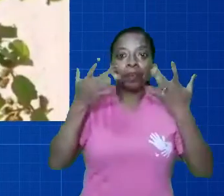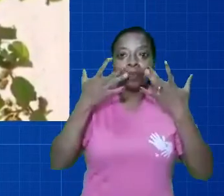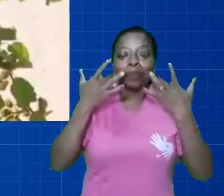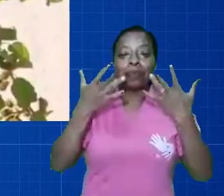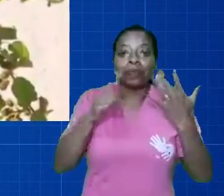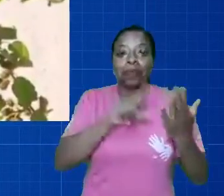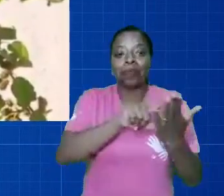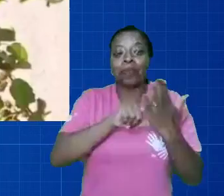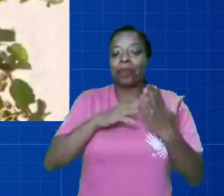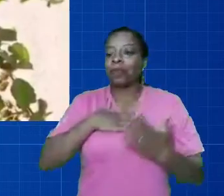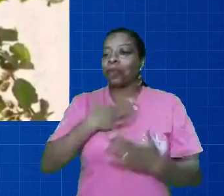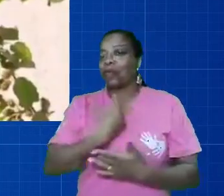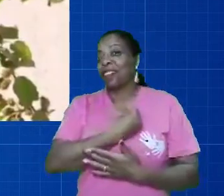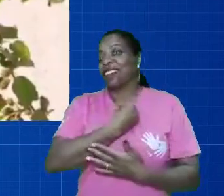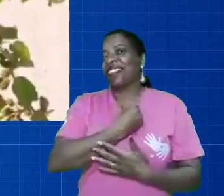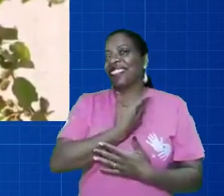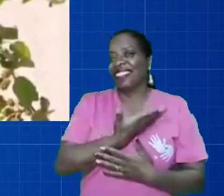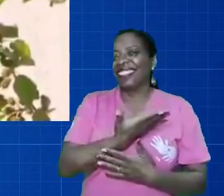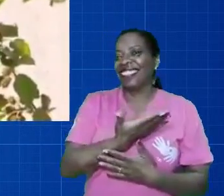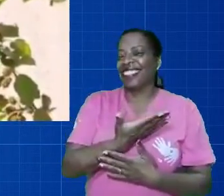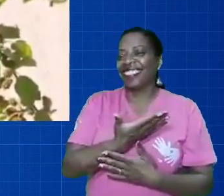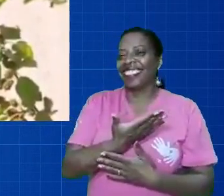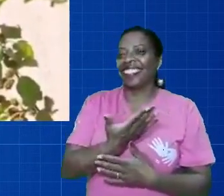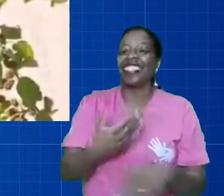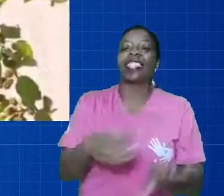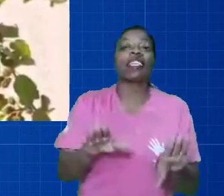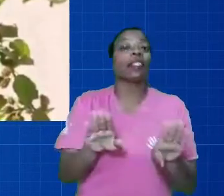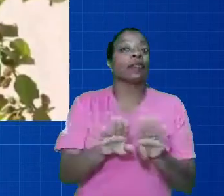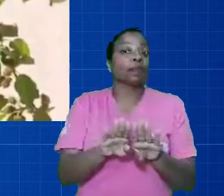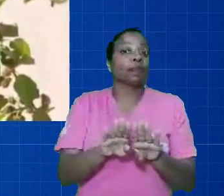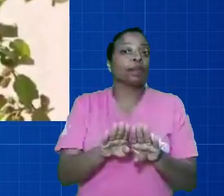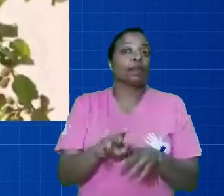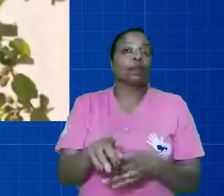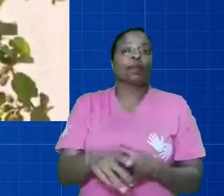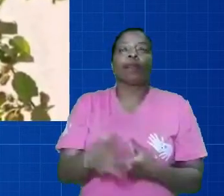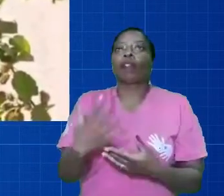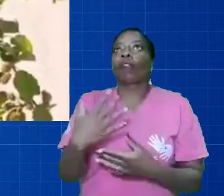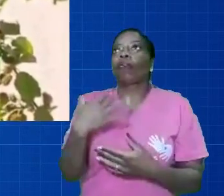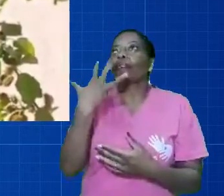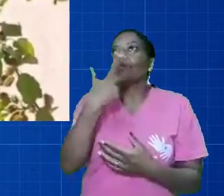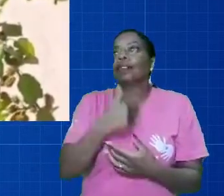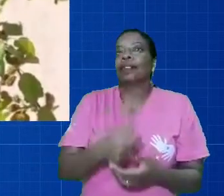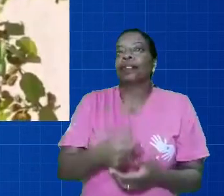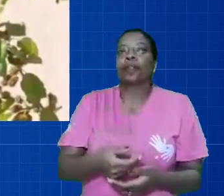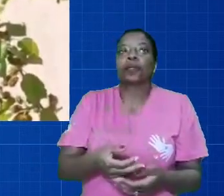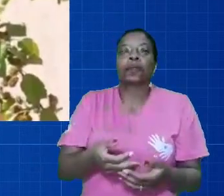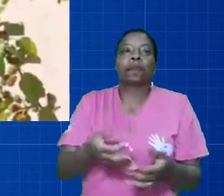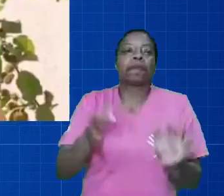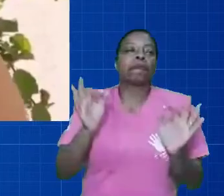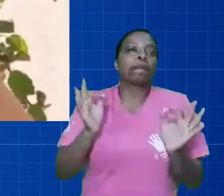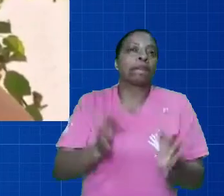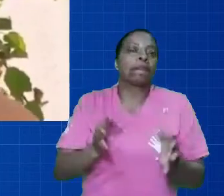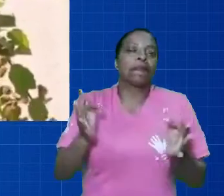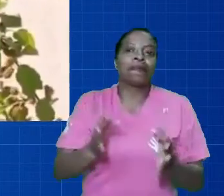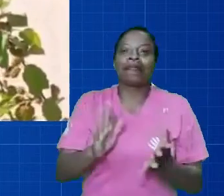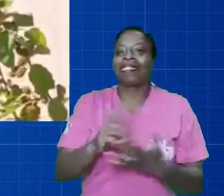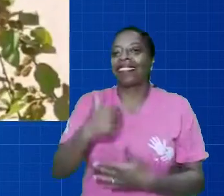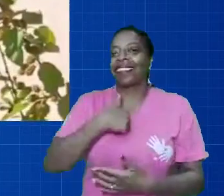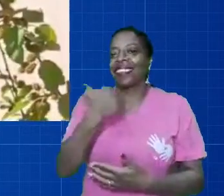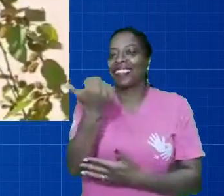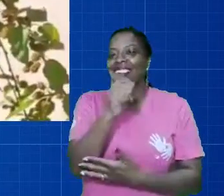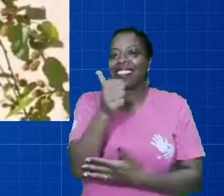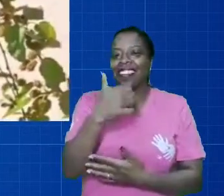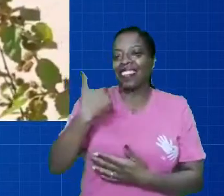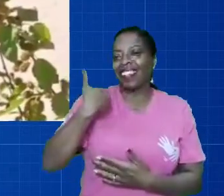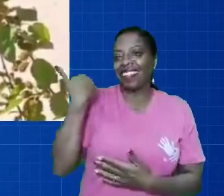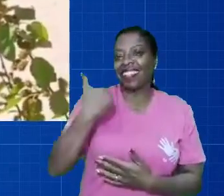era incrível eu com 11 anos, né, recém-vinda do interior, poder sair sozinha, né, porque a minha mãe me deixava ir